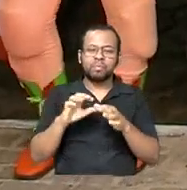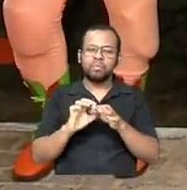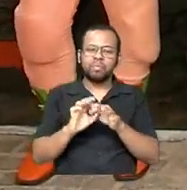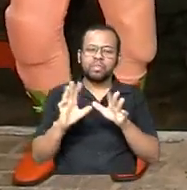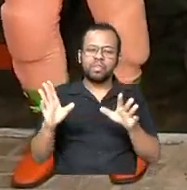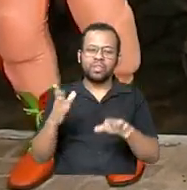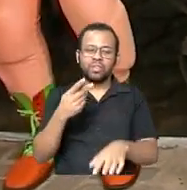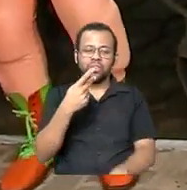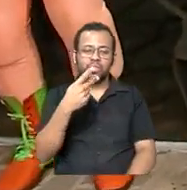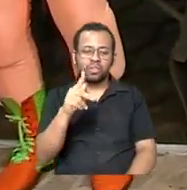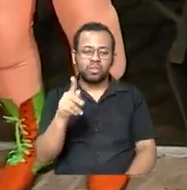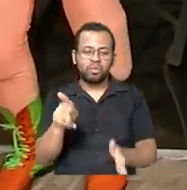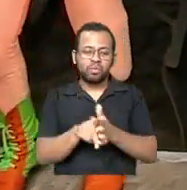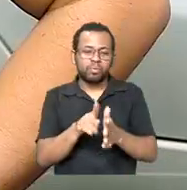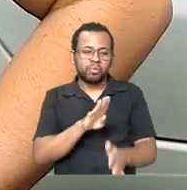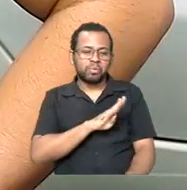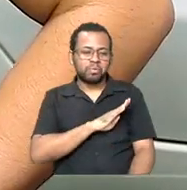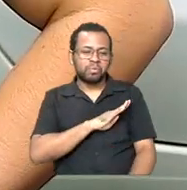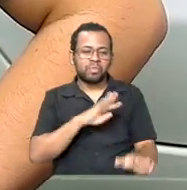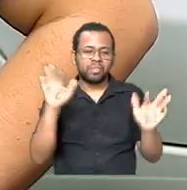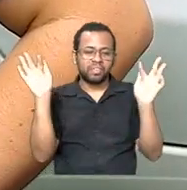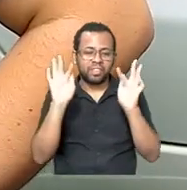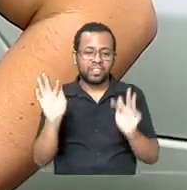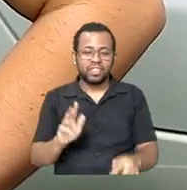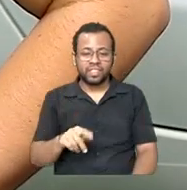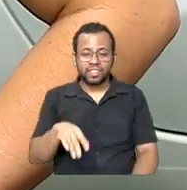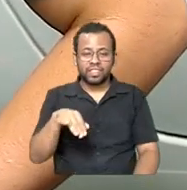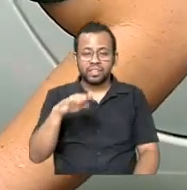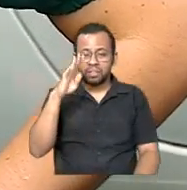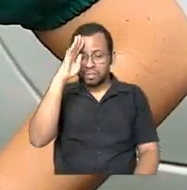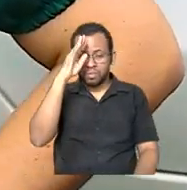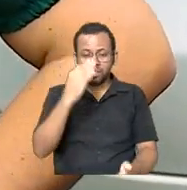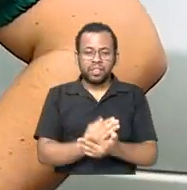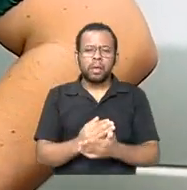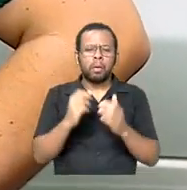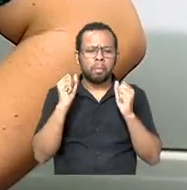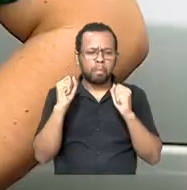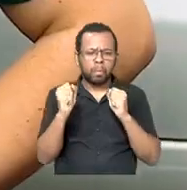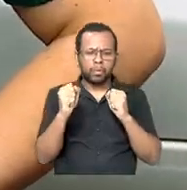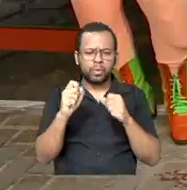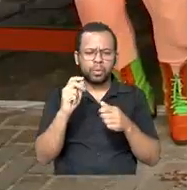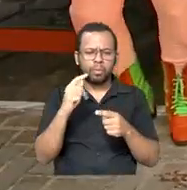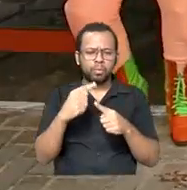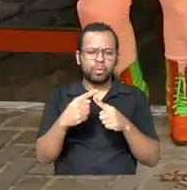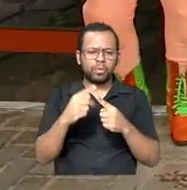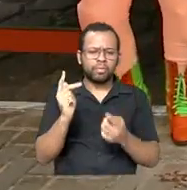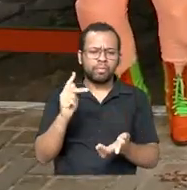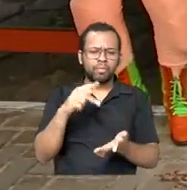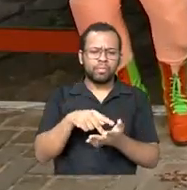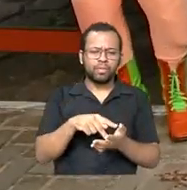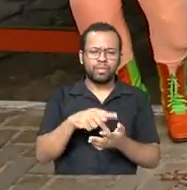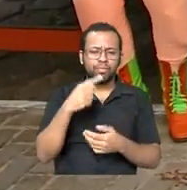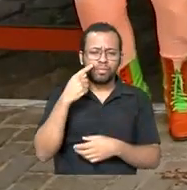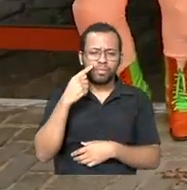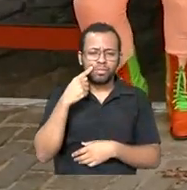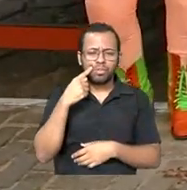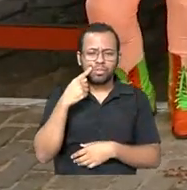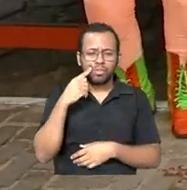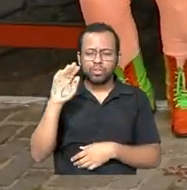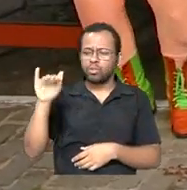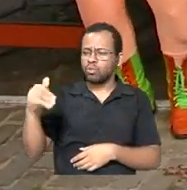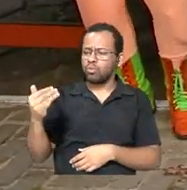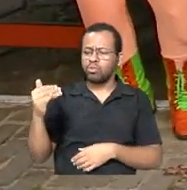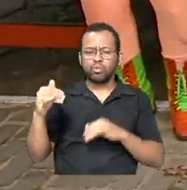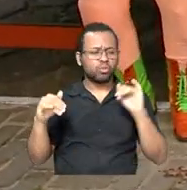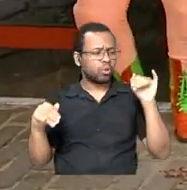seu coração tá muito feliz né quem não acredita Pode acreditar que é real e olha só gente o Jojo também